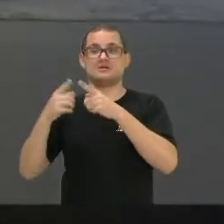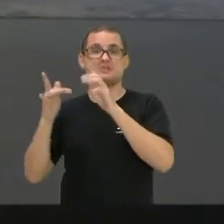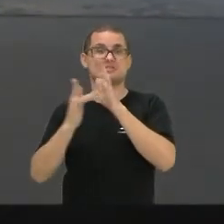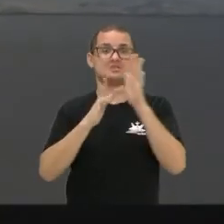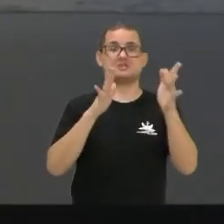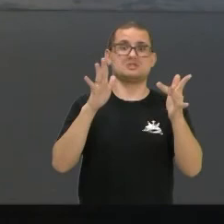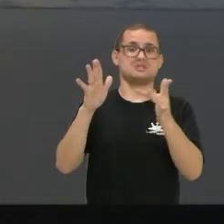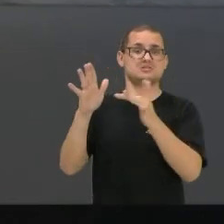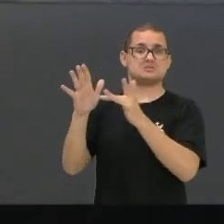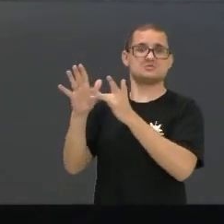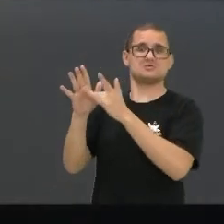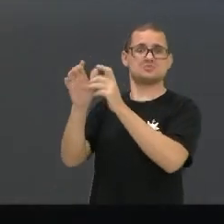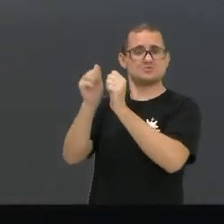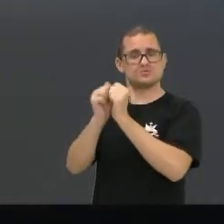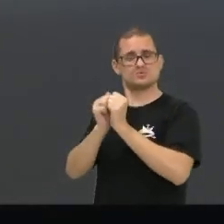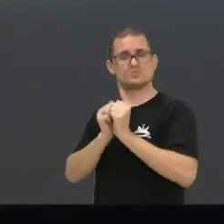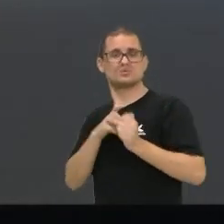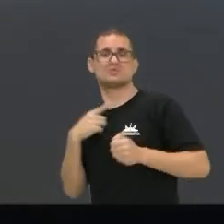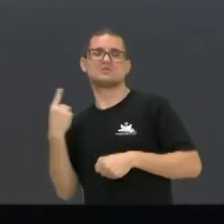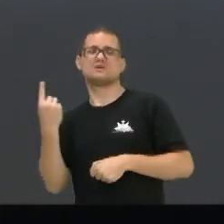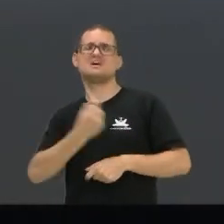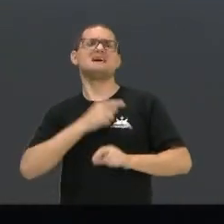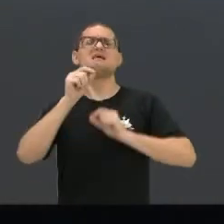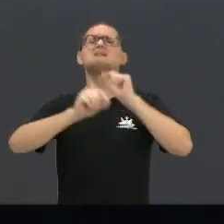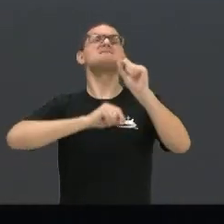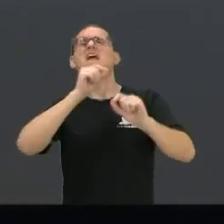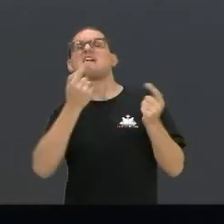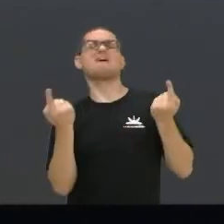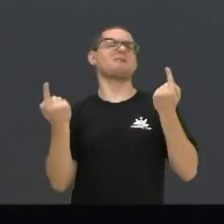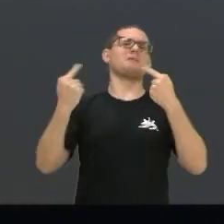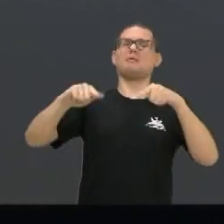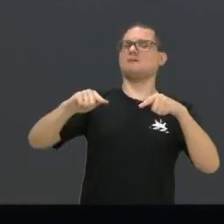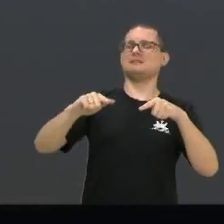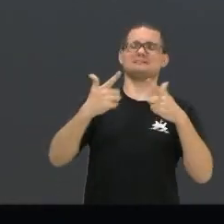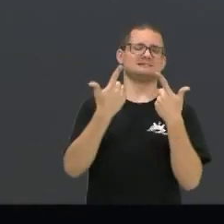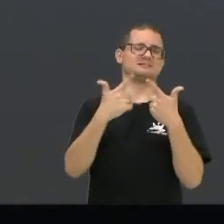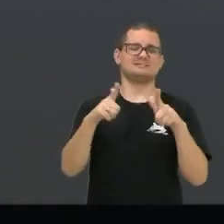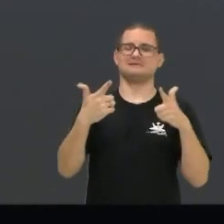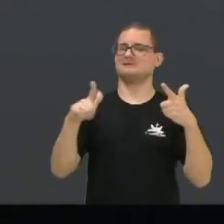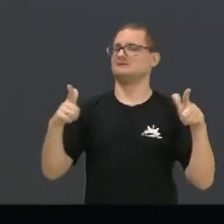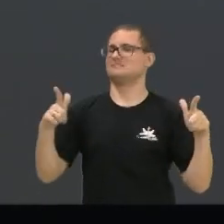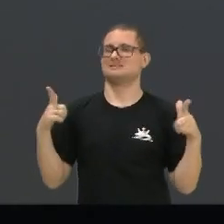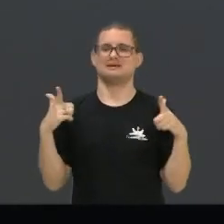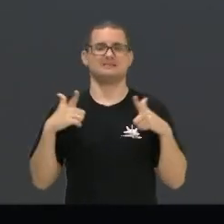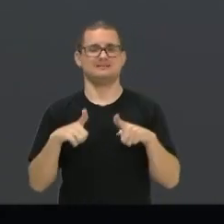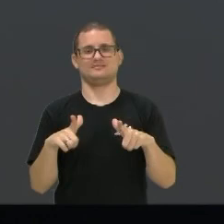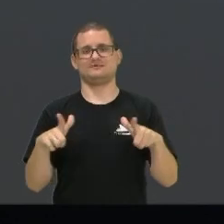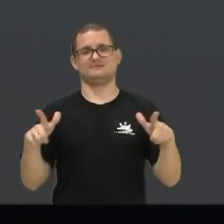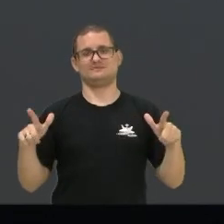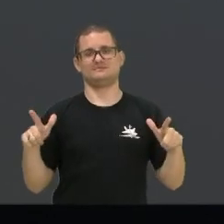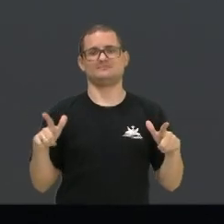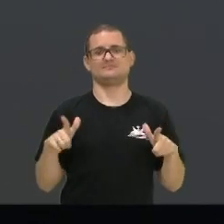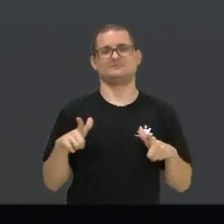ele é por nós quem será que será